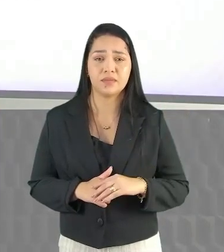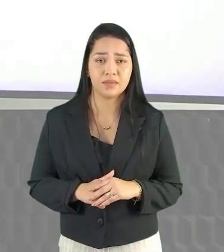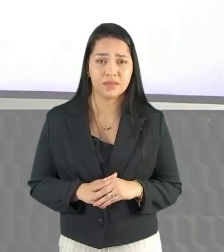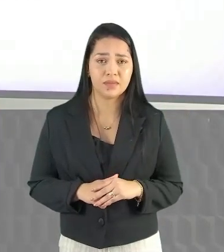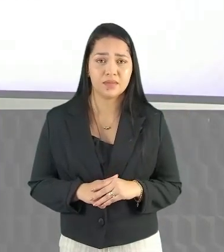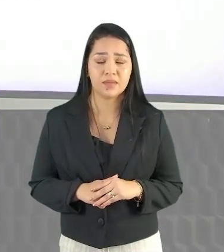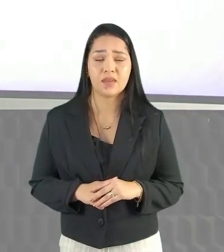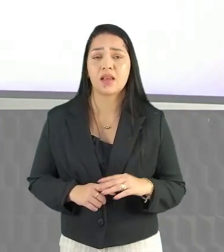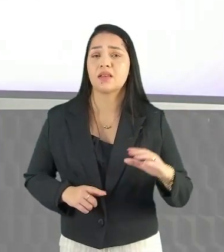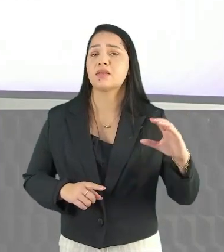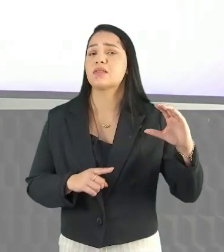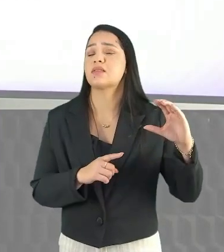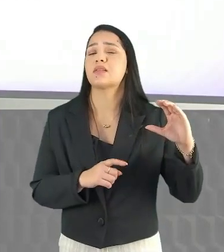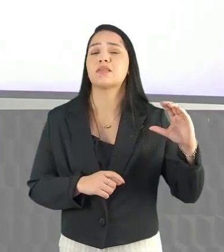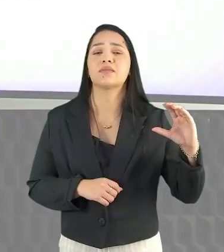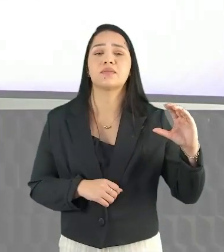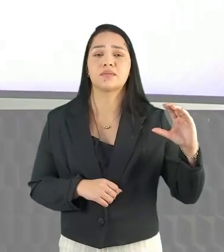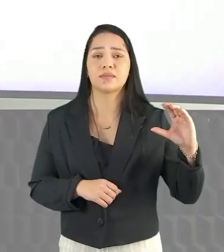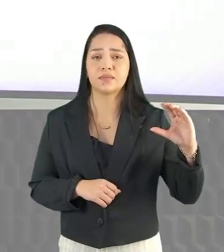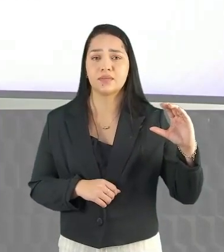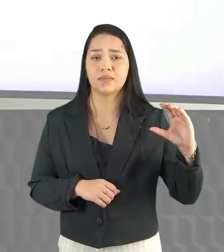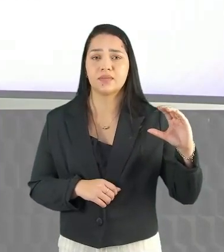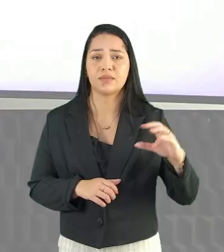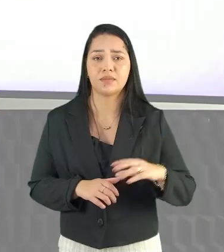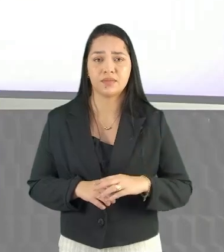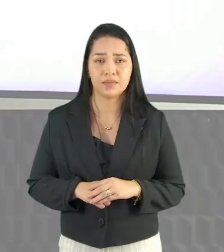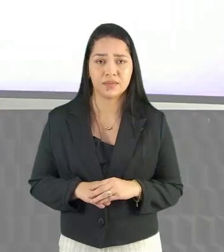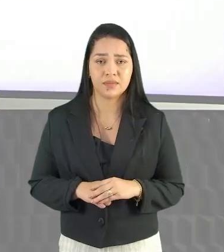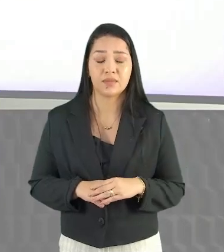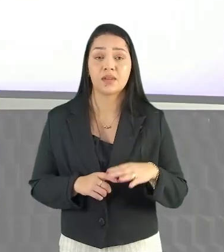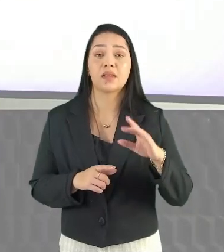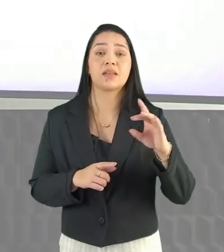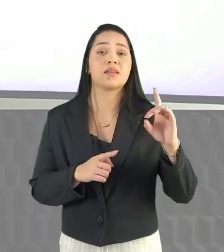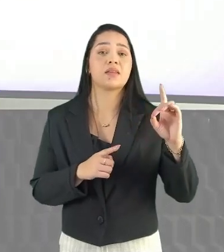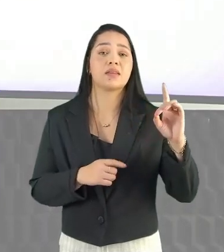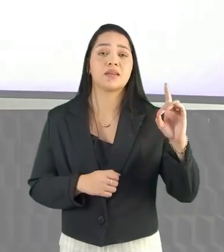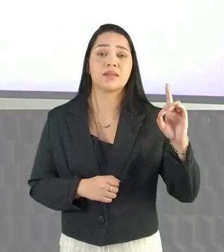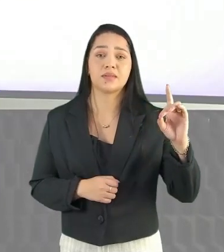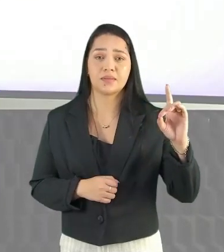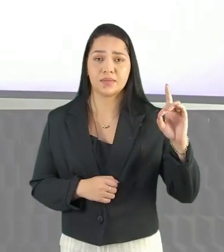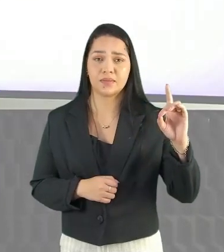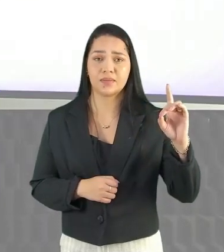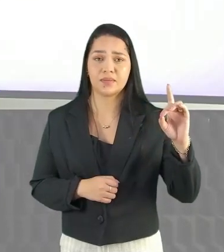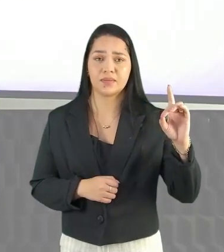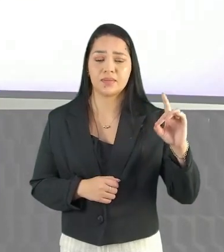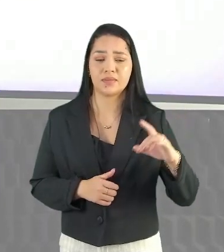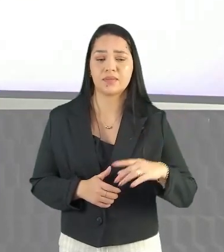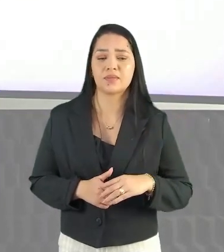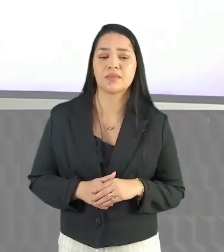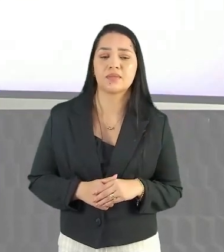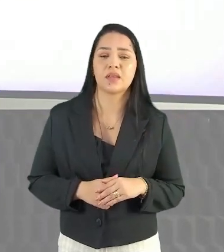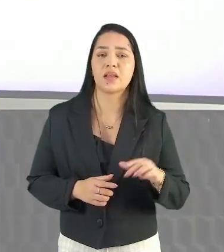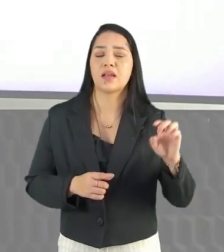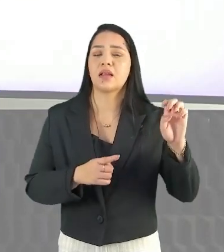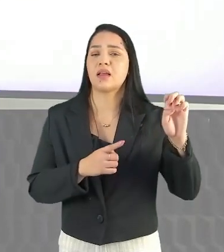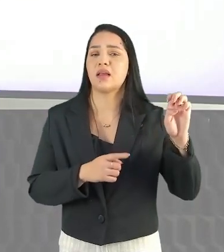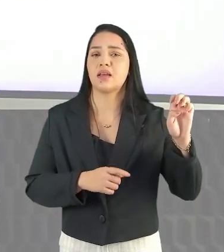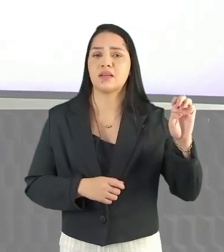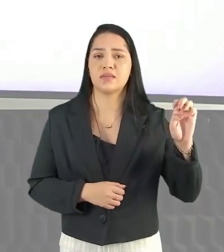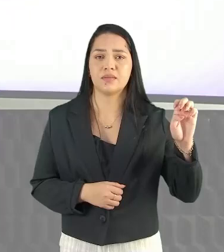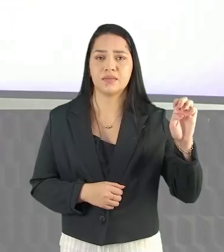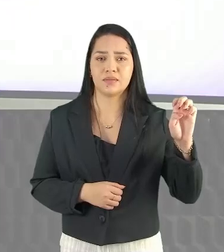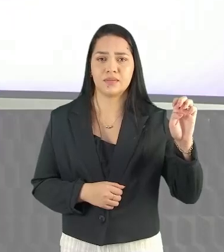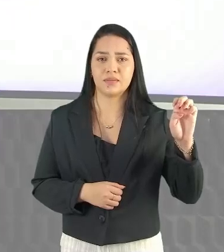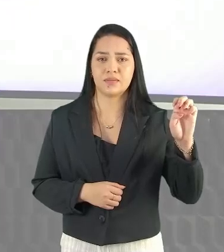asiáticos. Letra C, independência do sistema econômico. Letra D, isolamento político dos países desenvolvidos. E letra E,